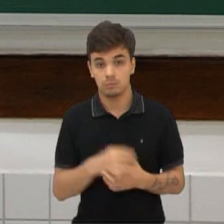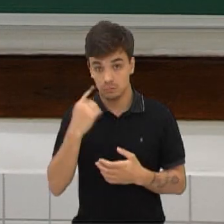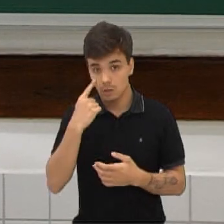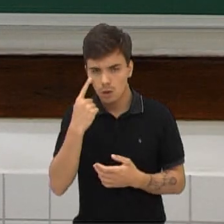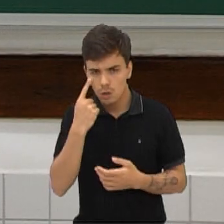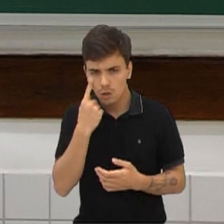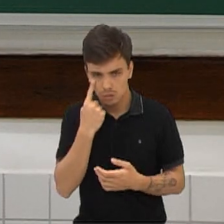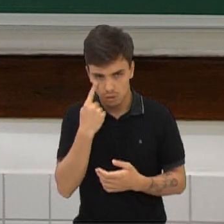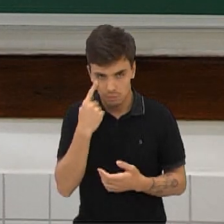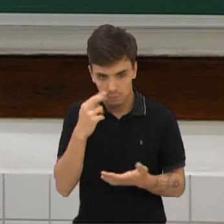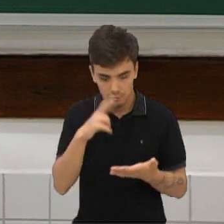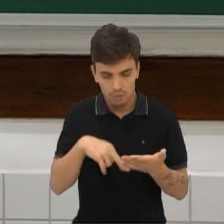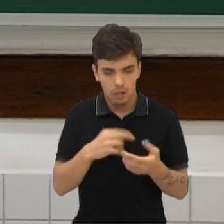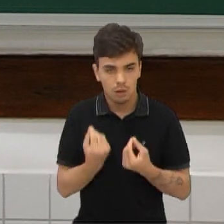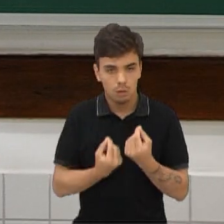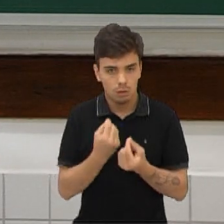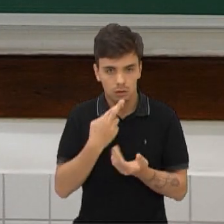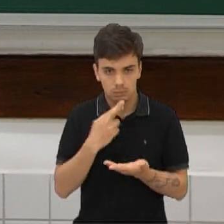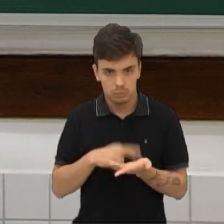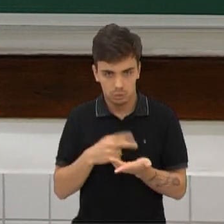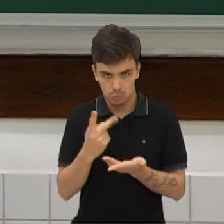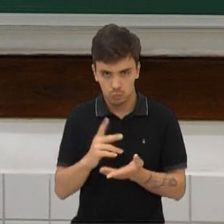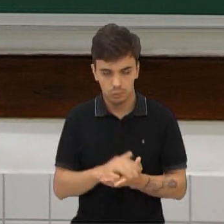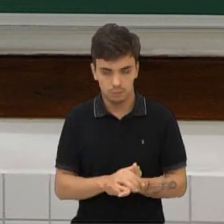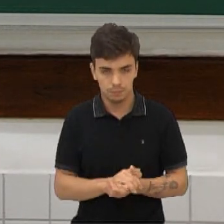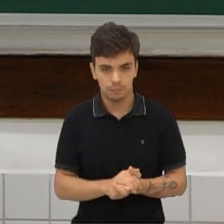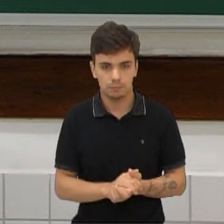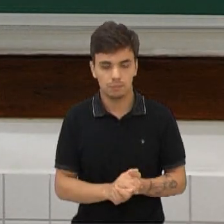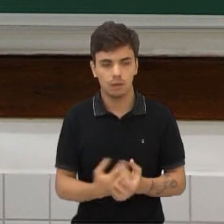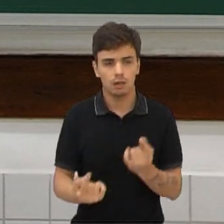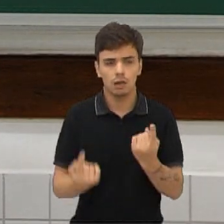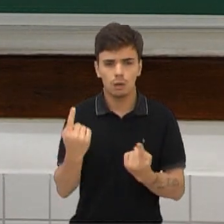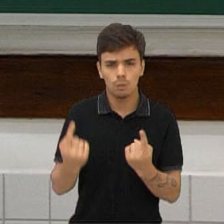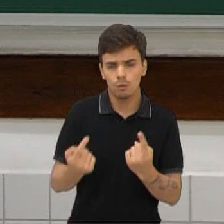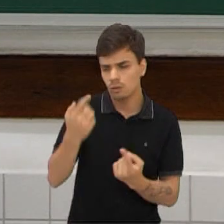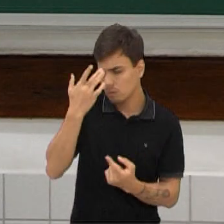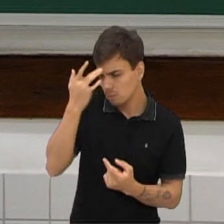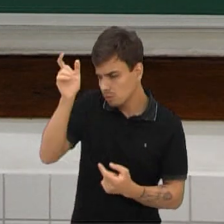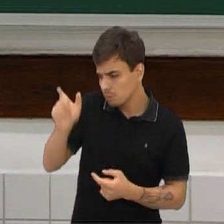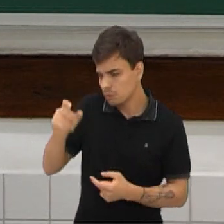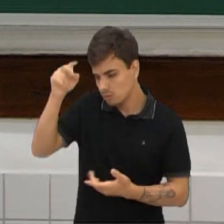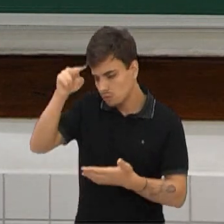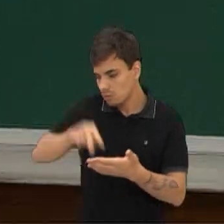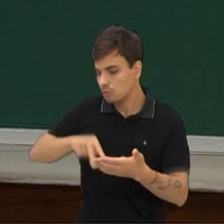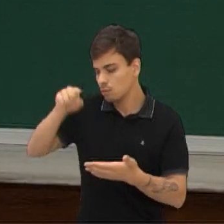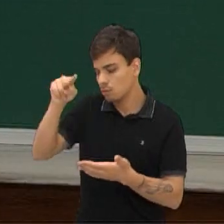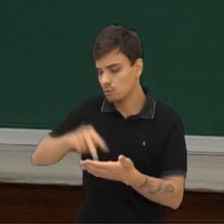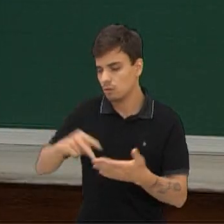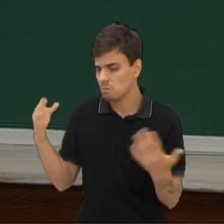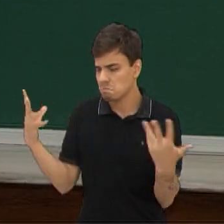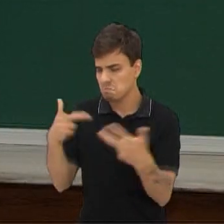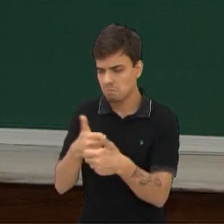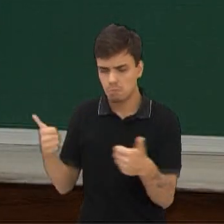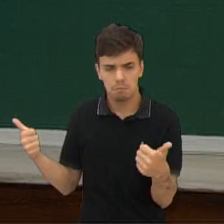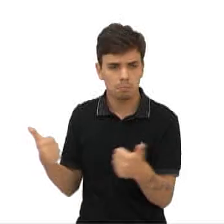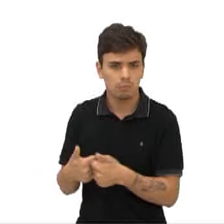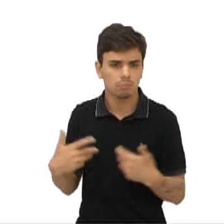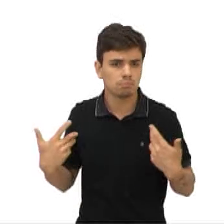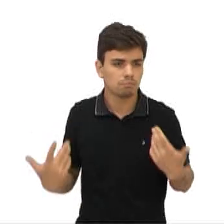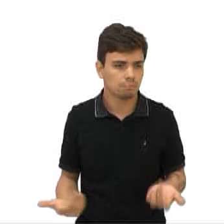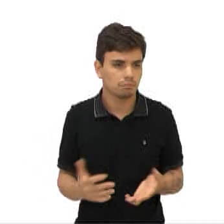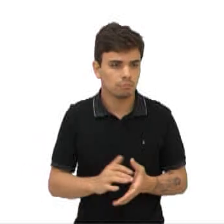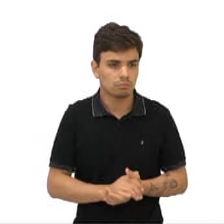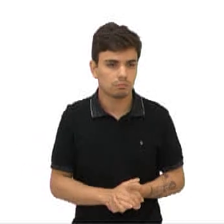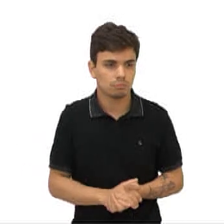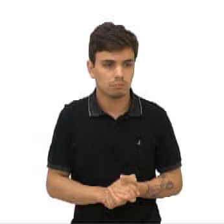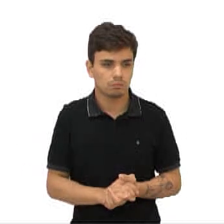Olha só, vamos ver o que você respondeu para mim. Quem é essa leitora aqui tão plena do mundo ao seu redor? Quem é?